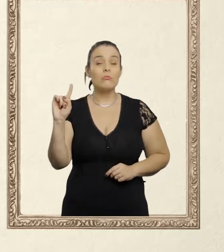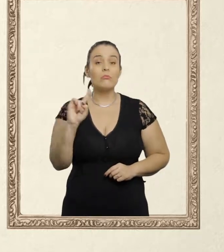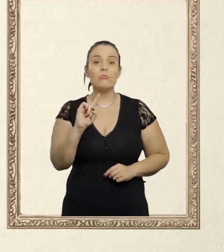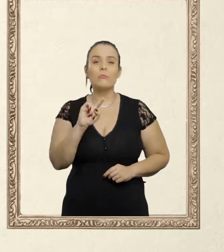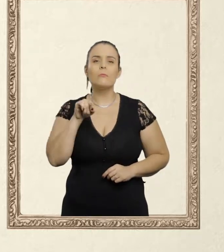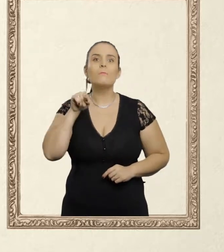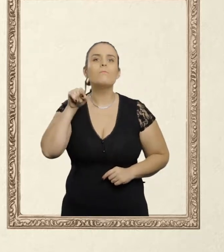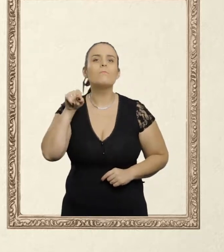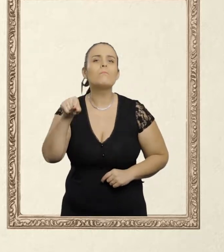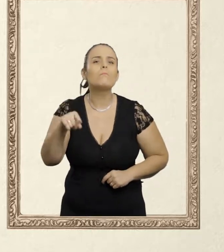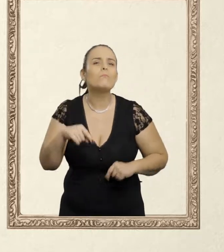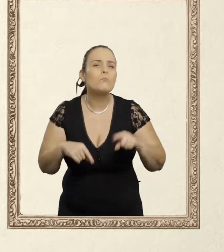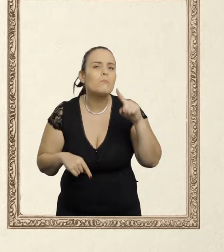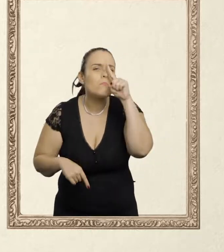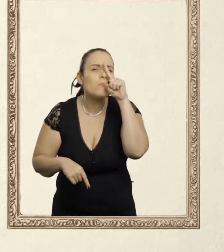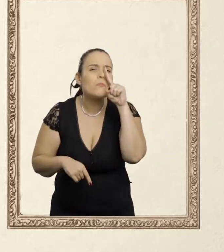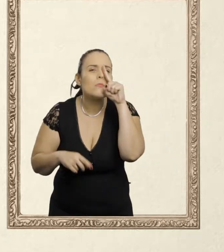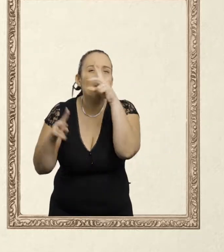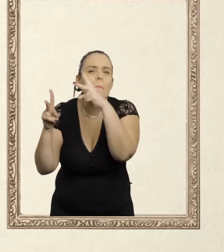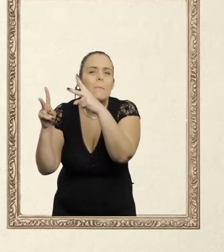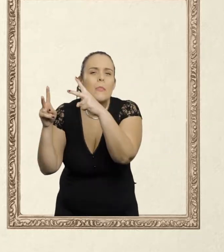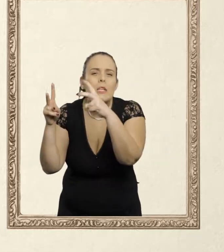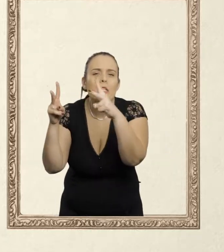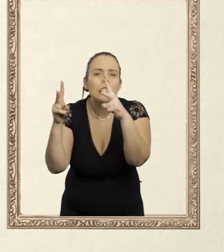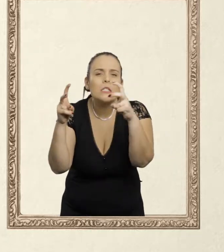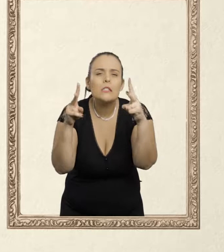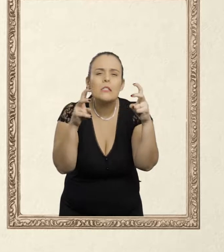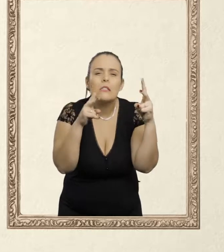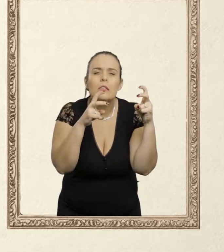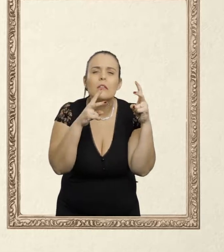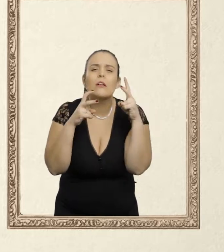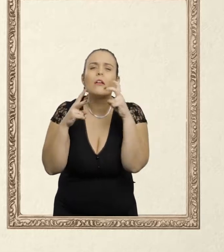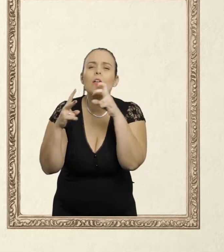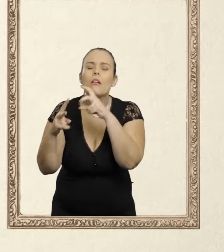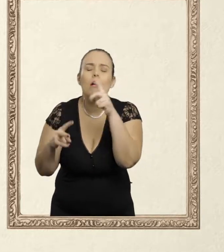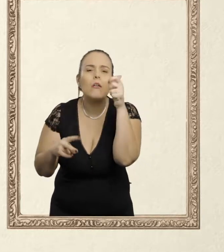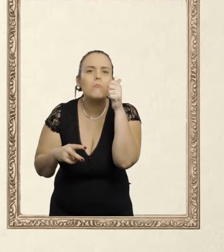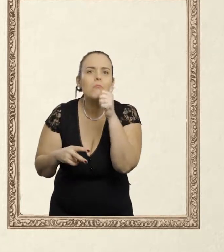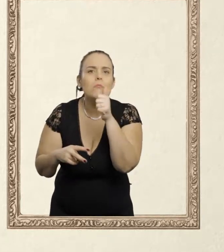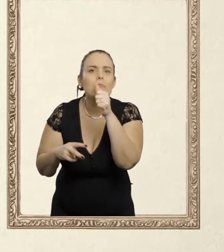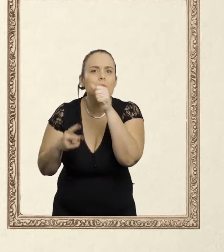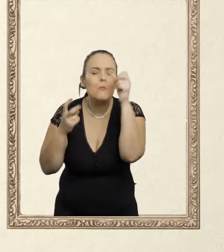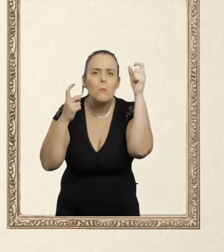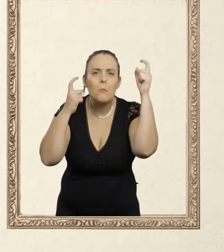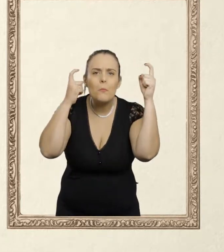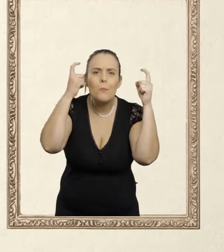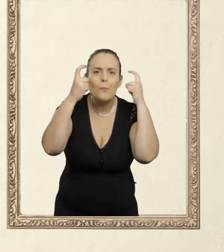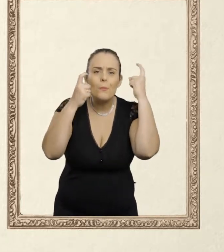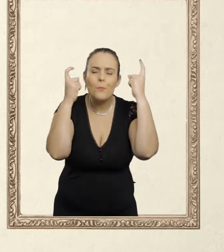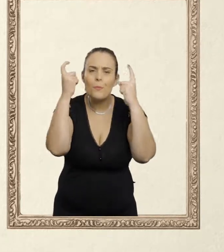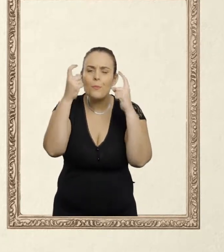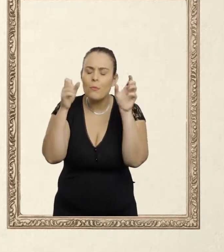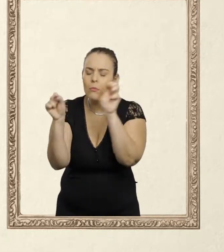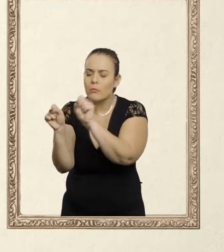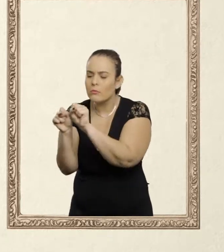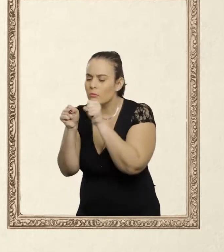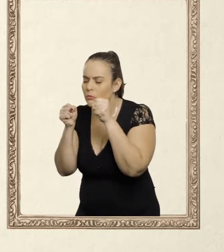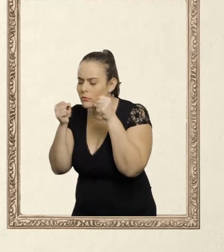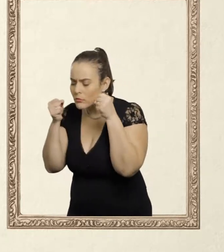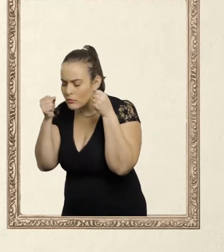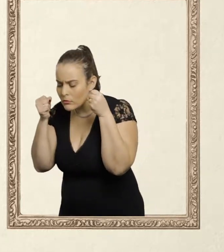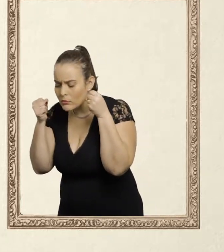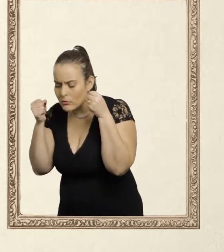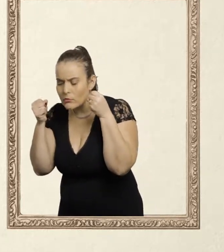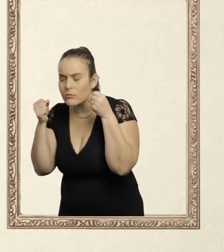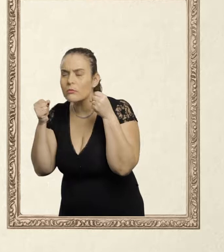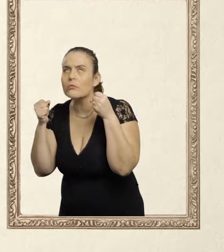de Naná era igual ao que ela fazia quando sentia cheiro de perigo. A Sra. Darling ficou preocupada e